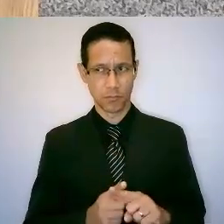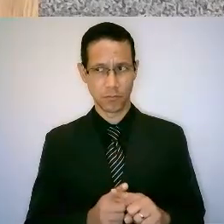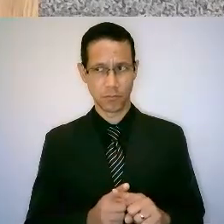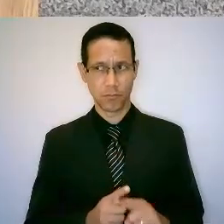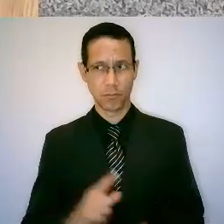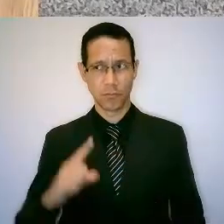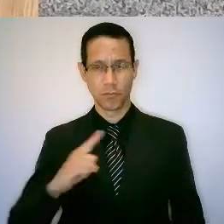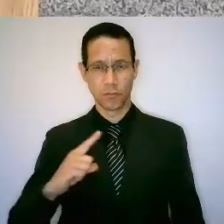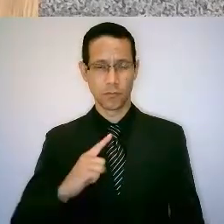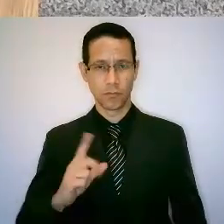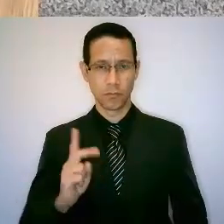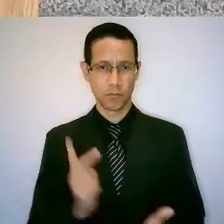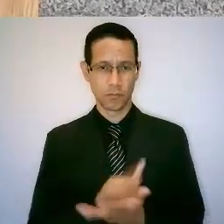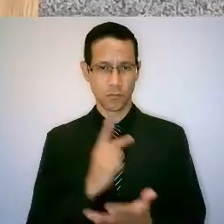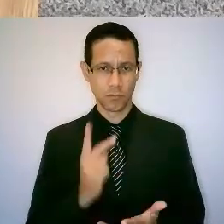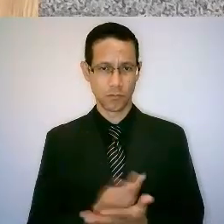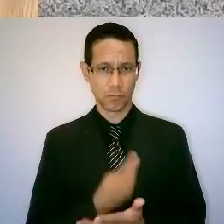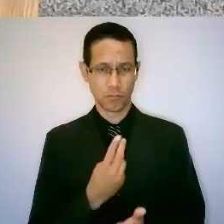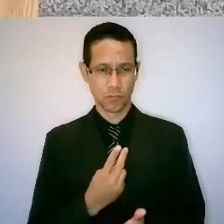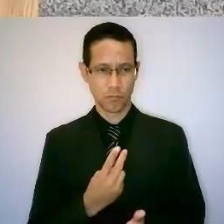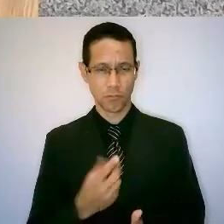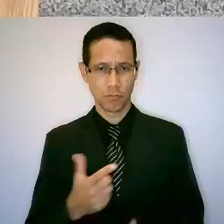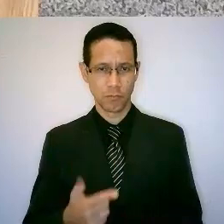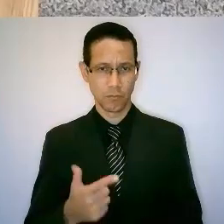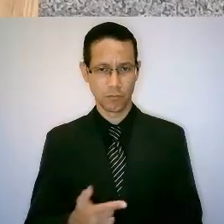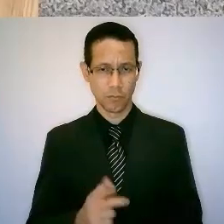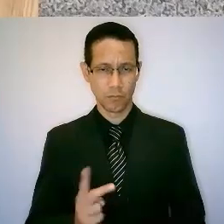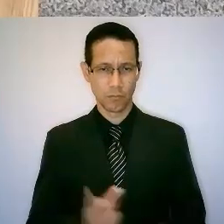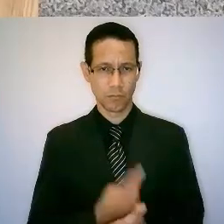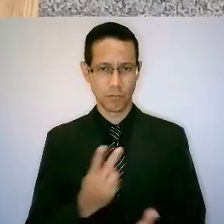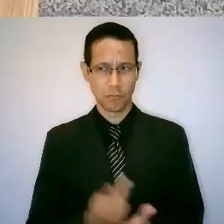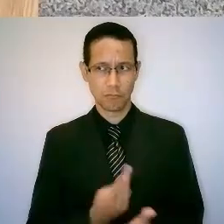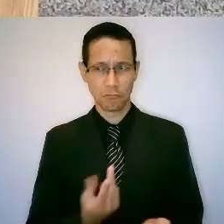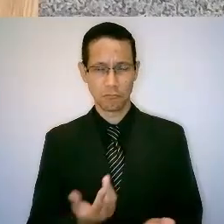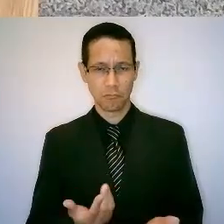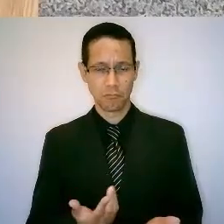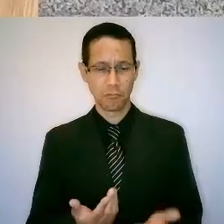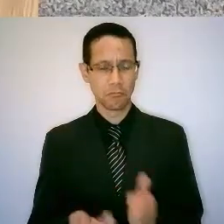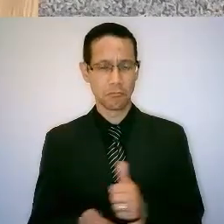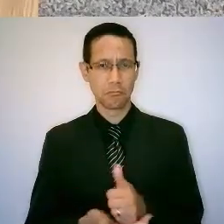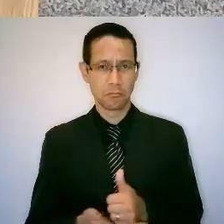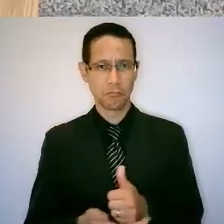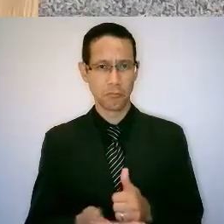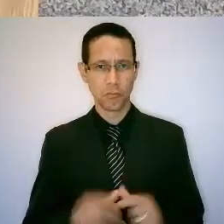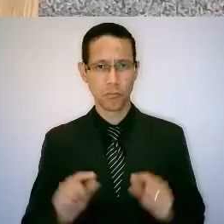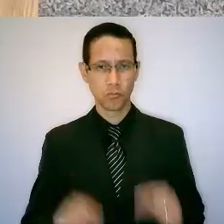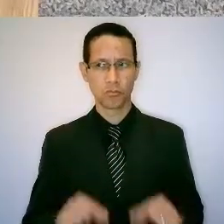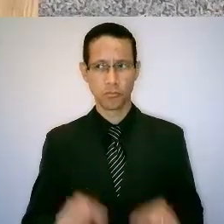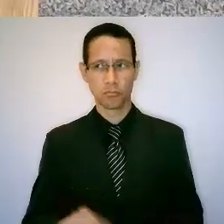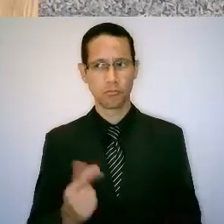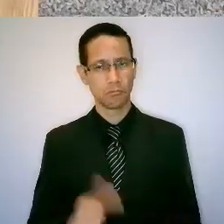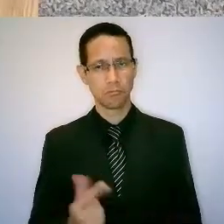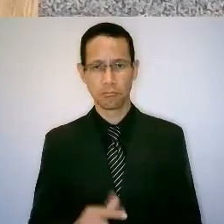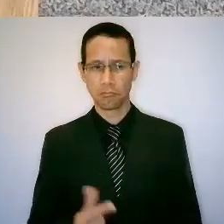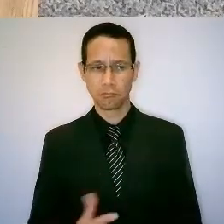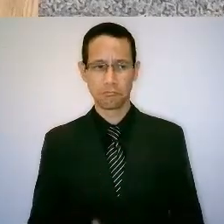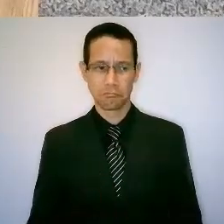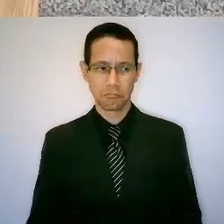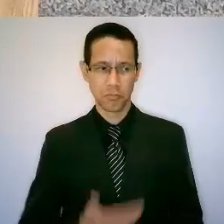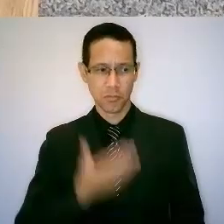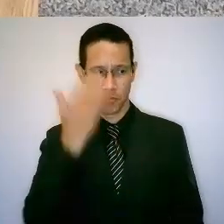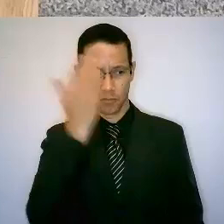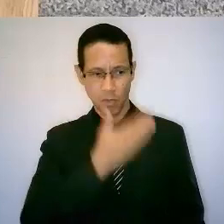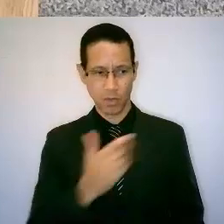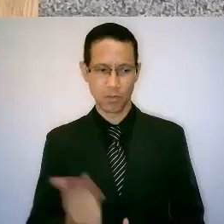houve uma falha no acionamento do dispositivo se baseia no nada não existe um único elemento indiciário ou probatório que